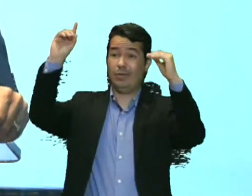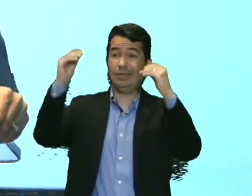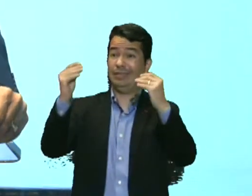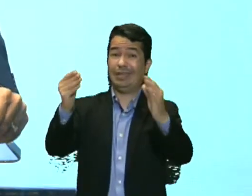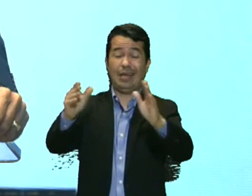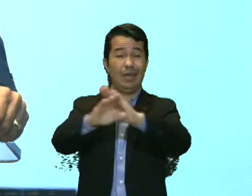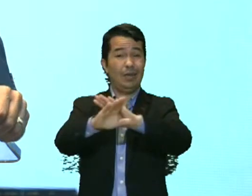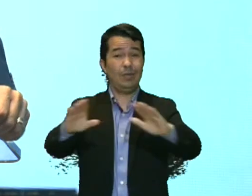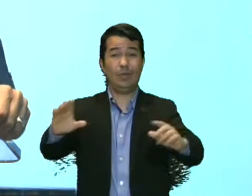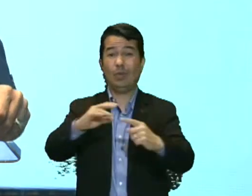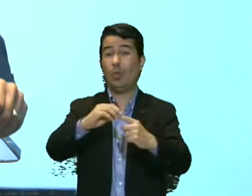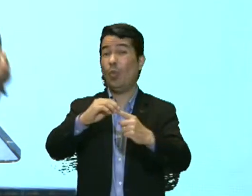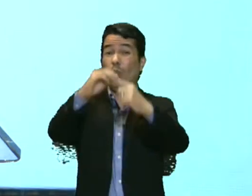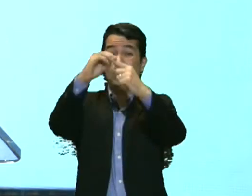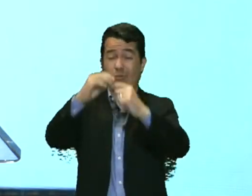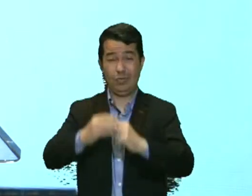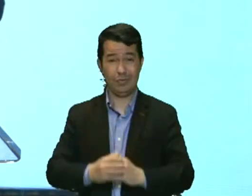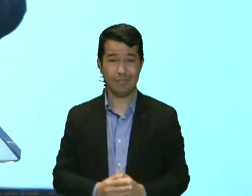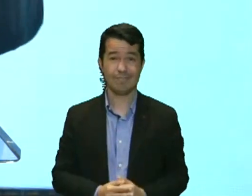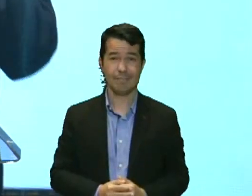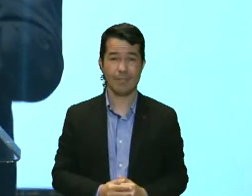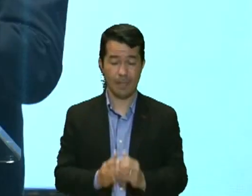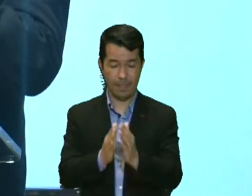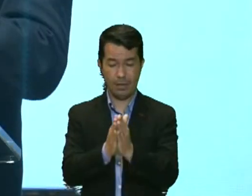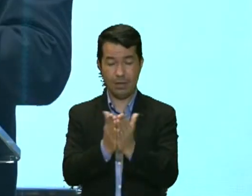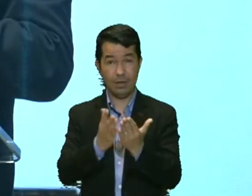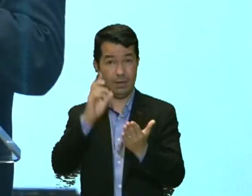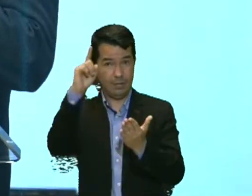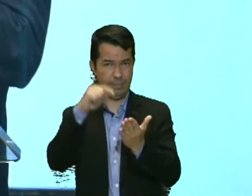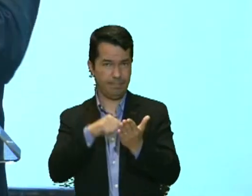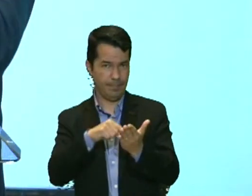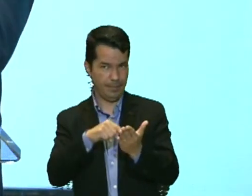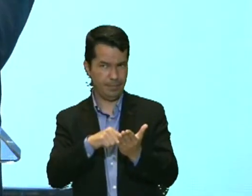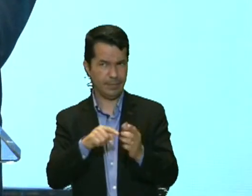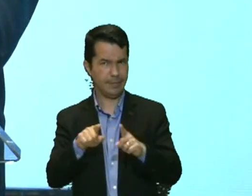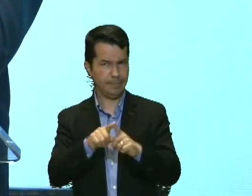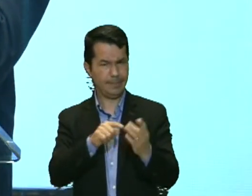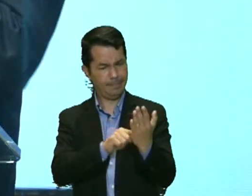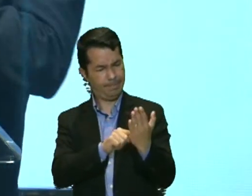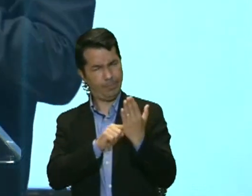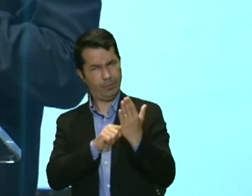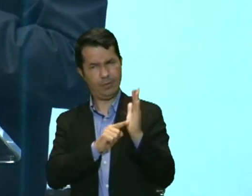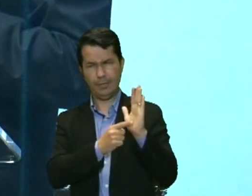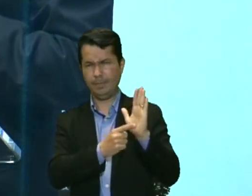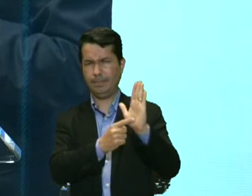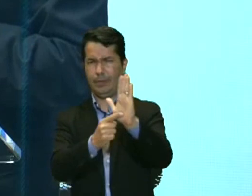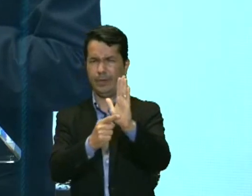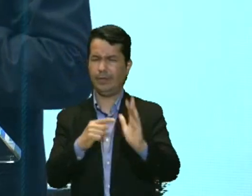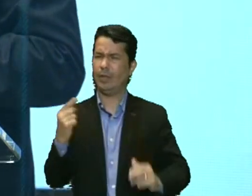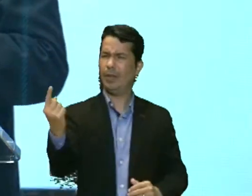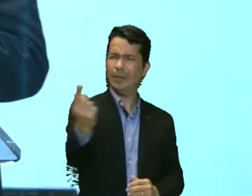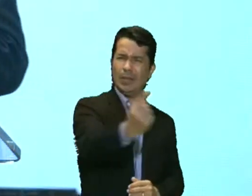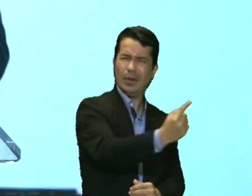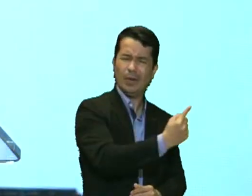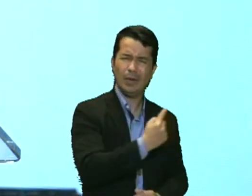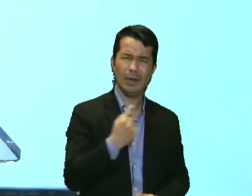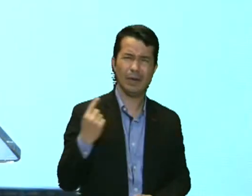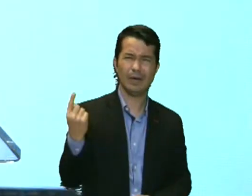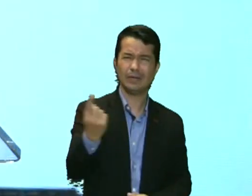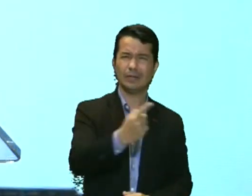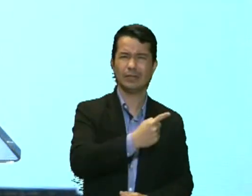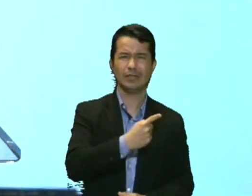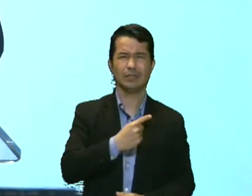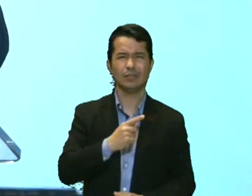Esse texto da palavra de Deus nos leva a descobrir que a segurança das nossas vidas, ela é